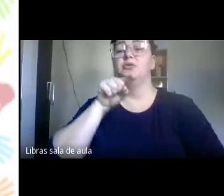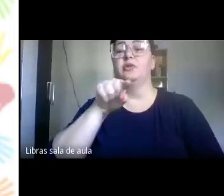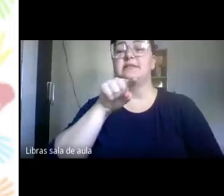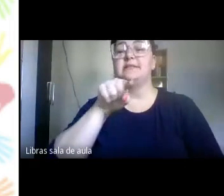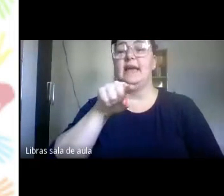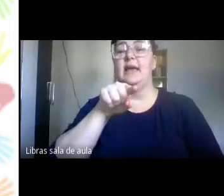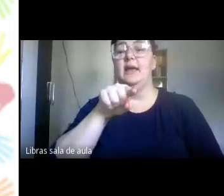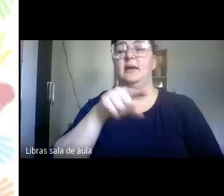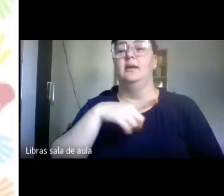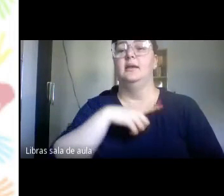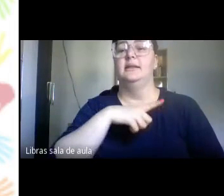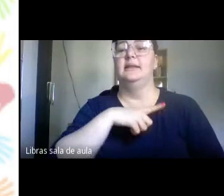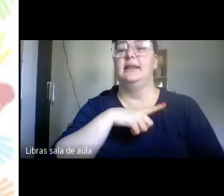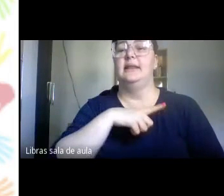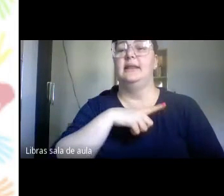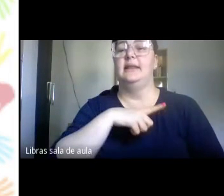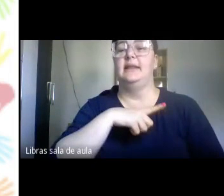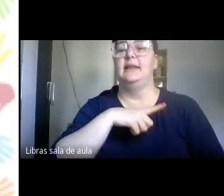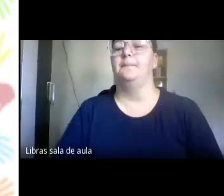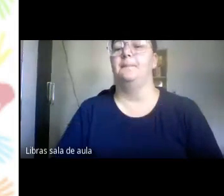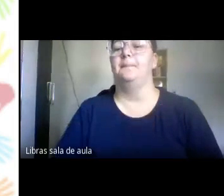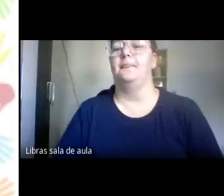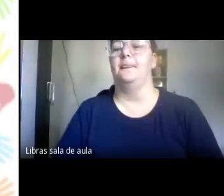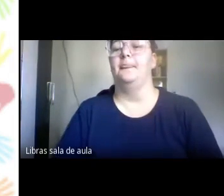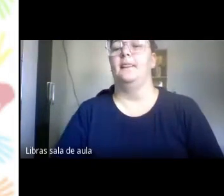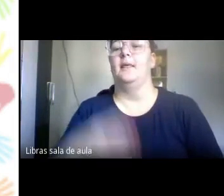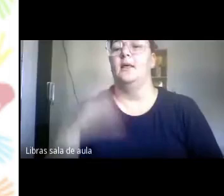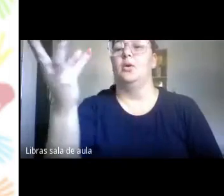anos você tem?